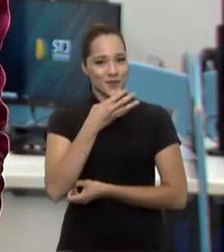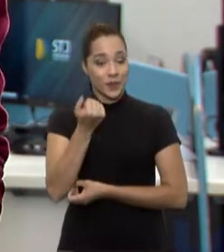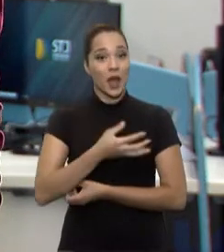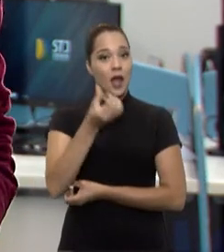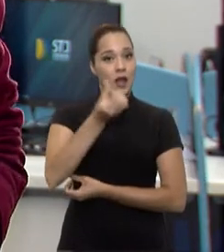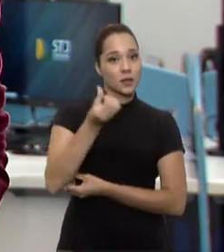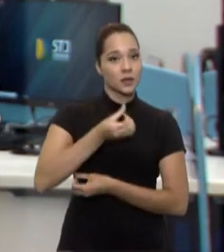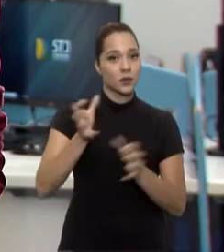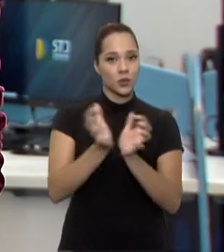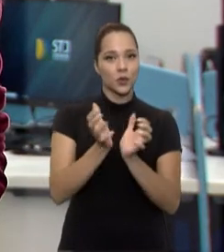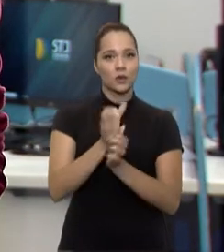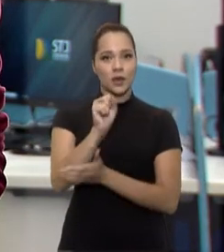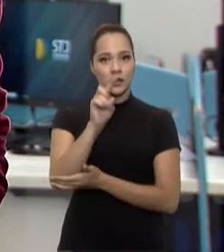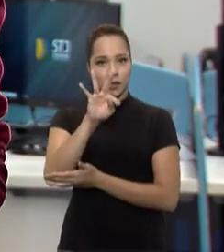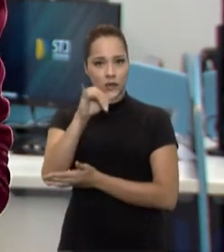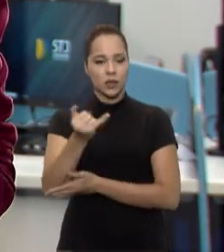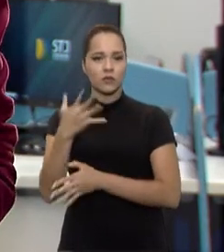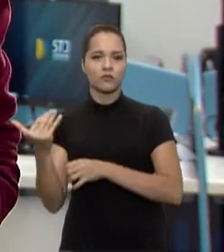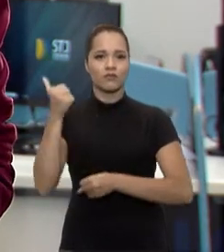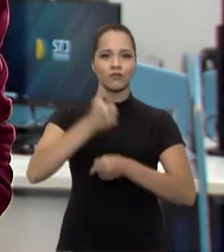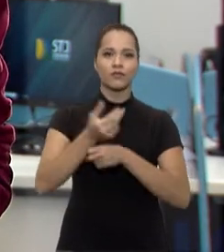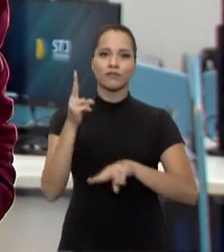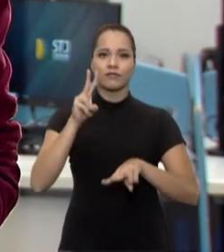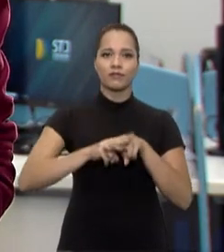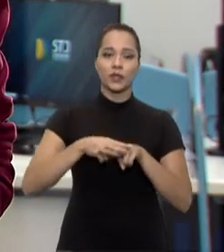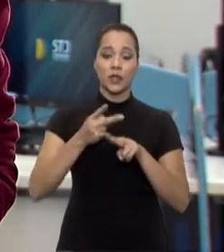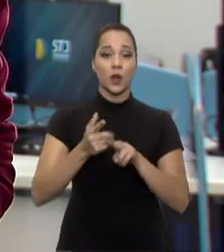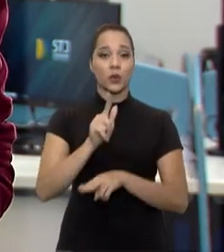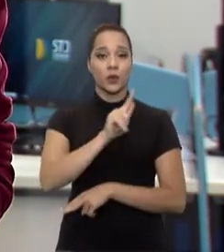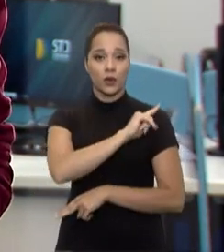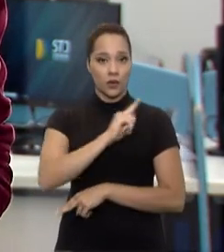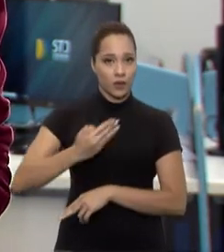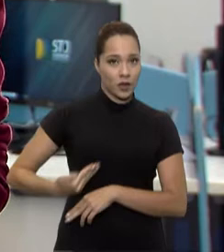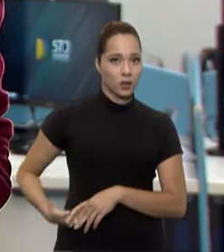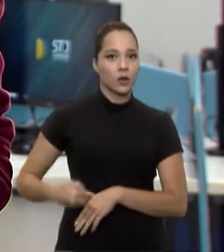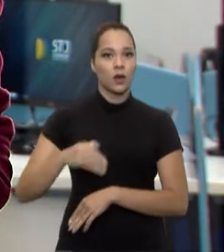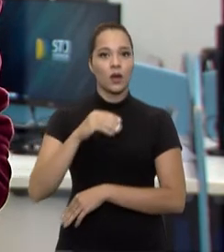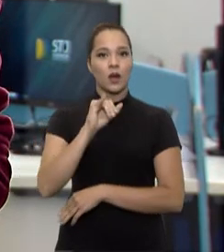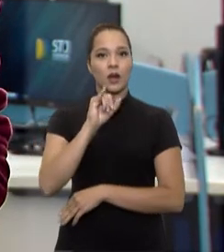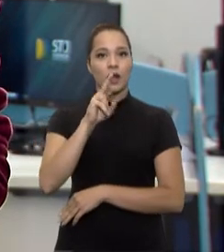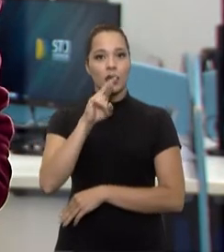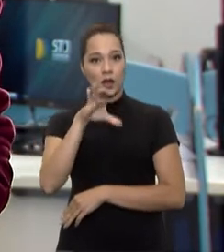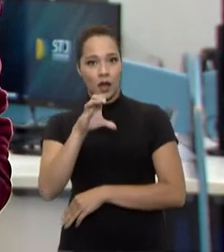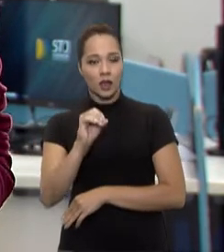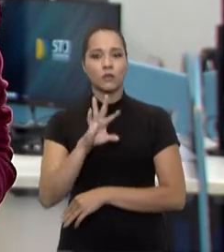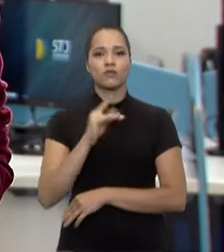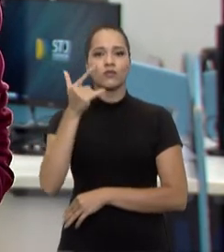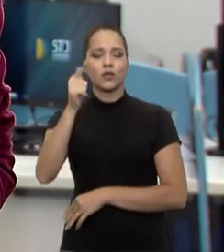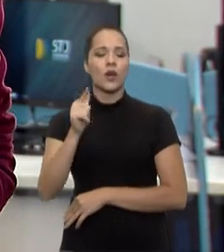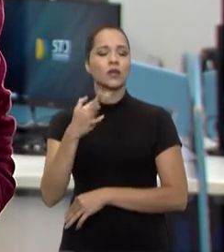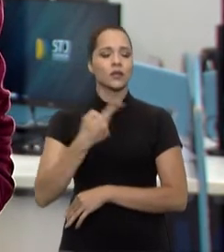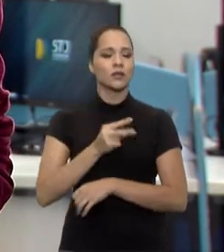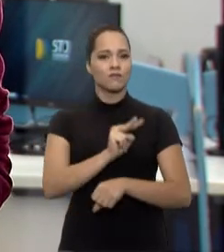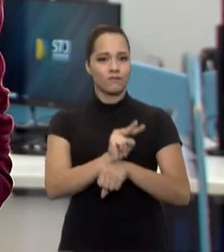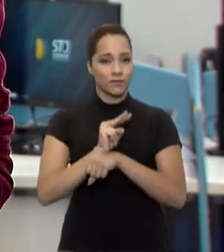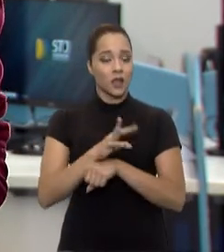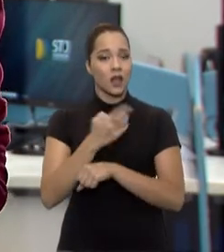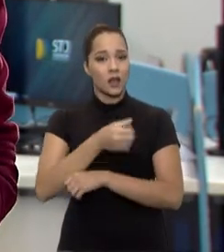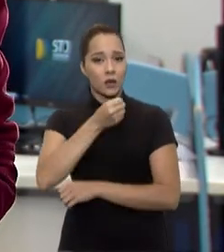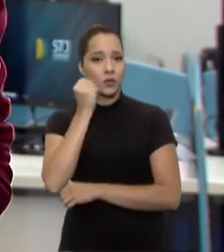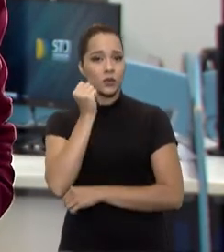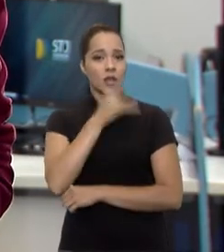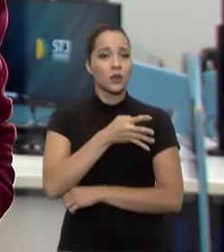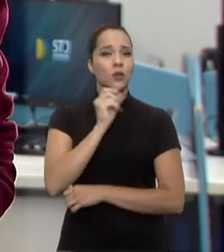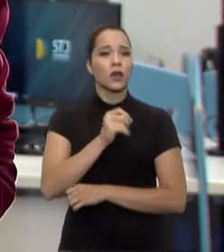Olá, a sexta turma do STJ substituiu a prisão do ex-governador da Paraíba, Ricardo Coutinho, por outras medidas cautelares. Ele